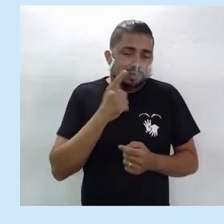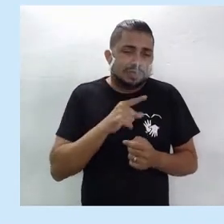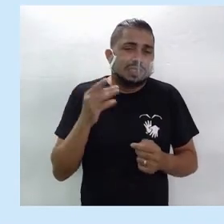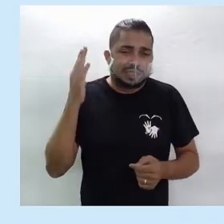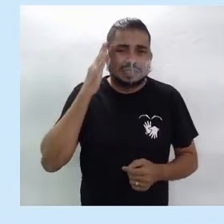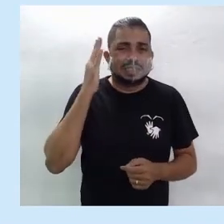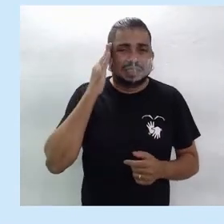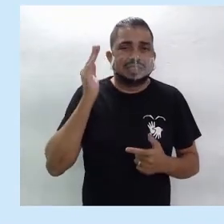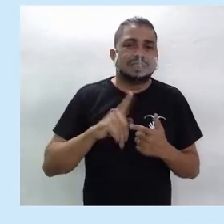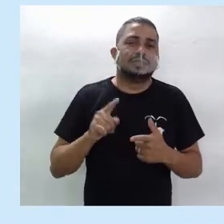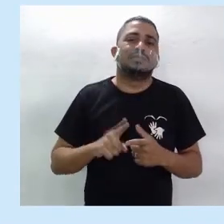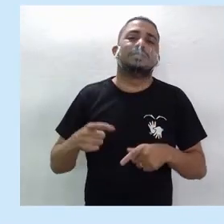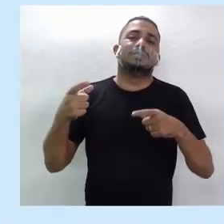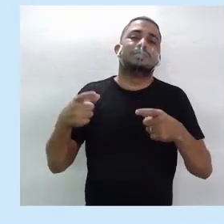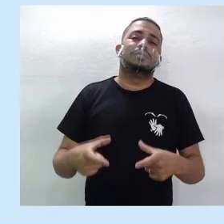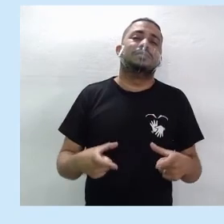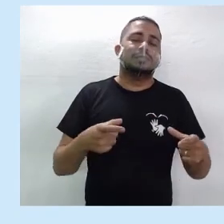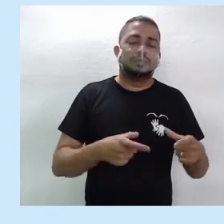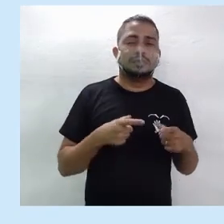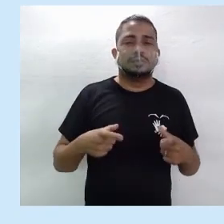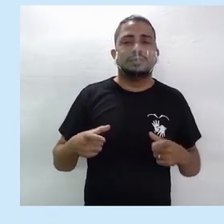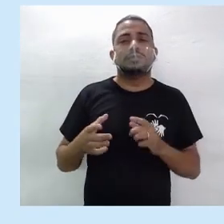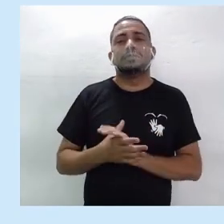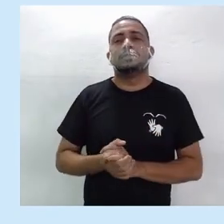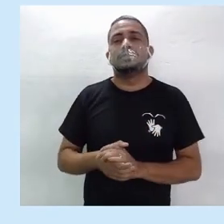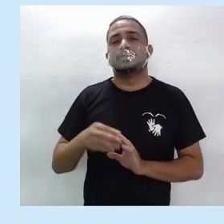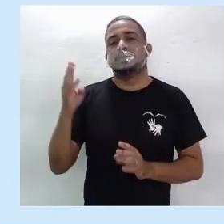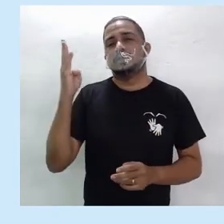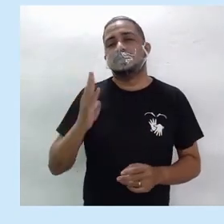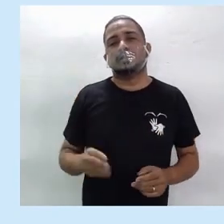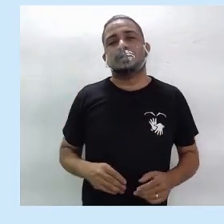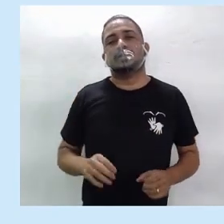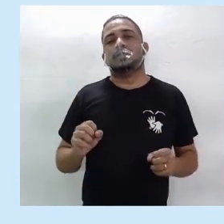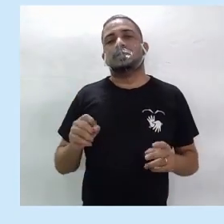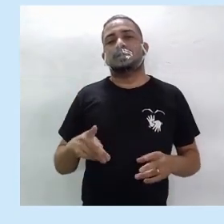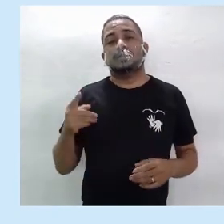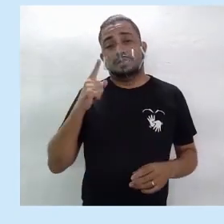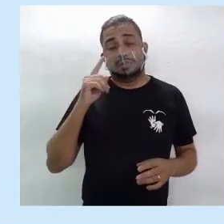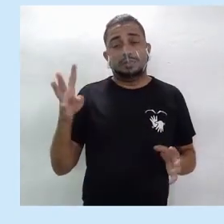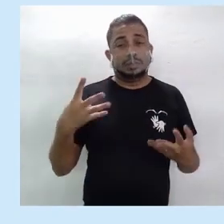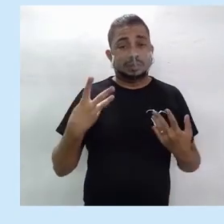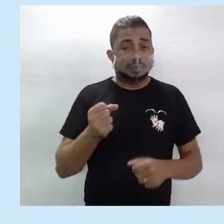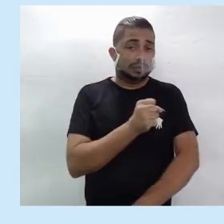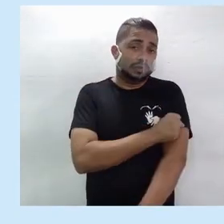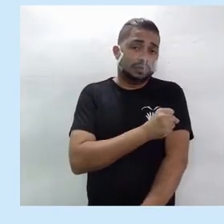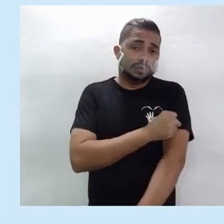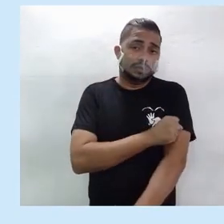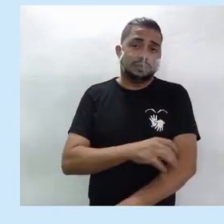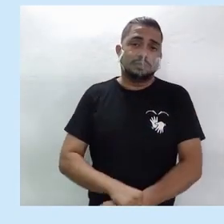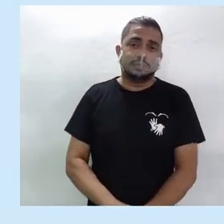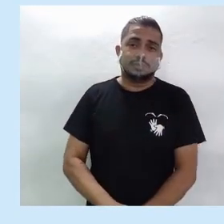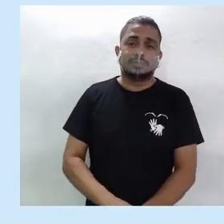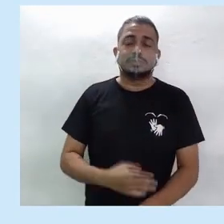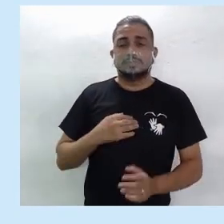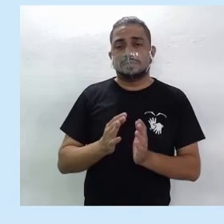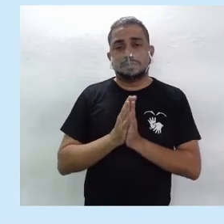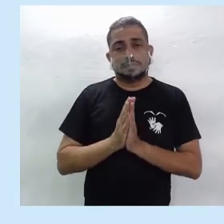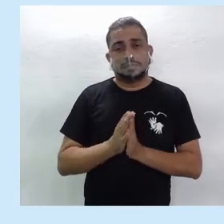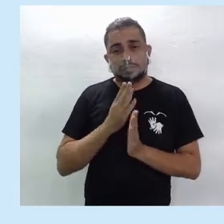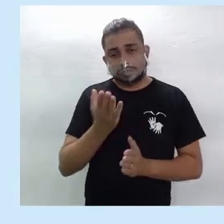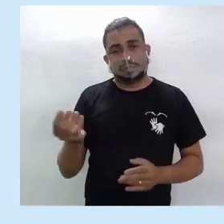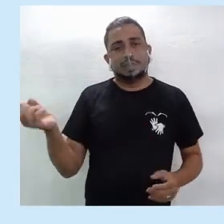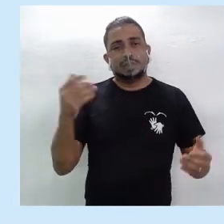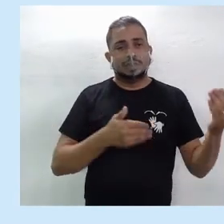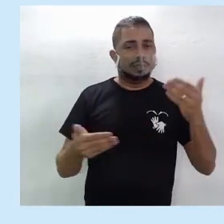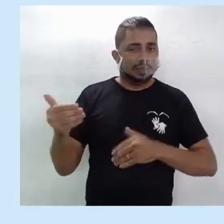também a localização do Brasil, certo? Então, olha para mim, oitavo ano. Gente, eu peço que vocês aí acessem